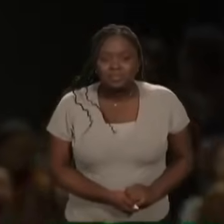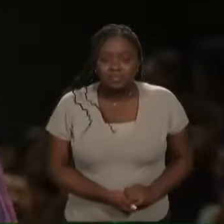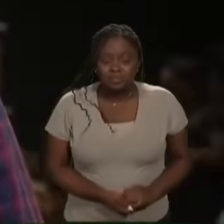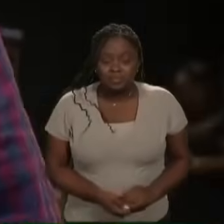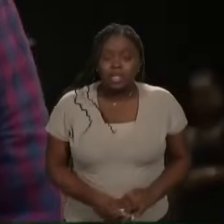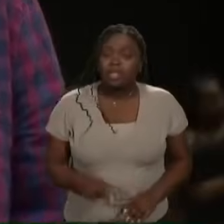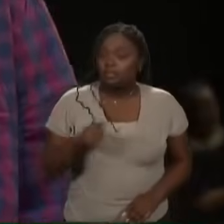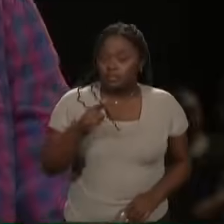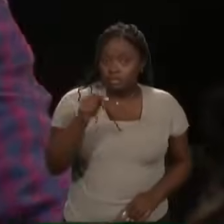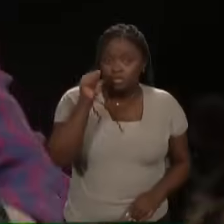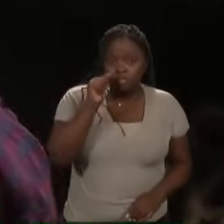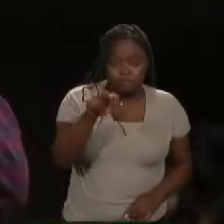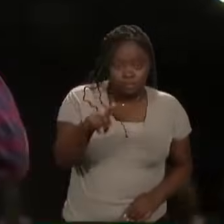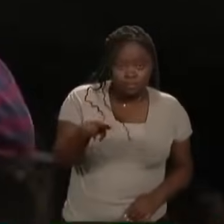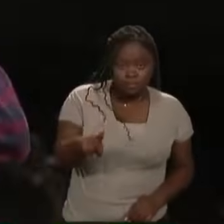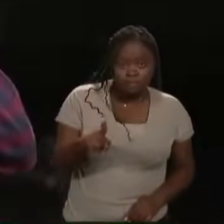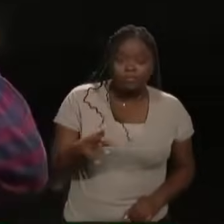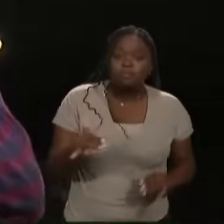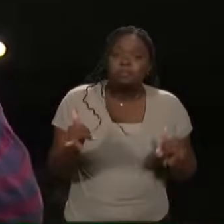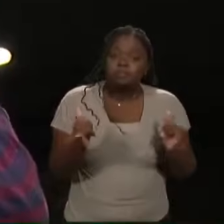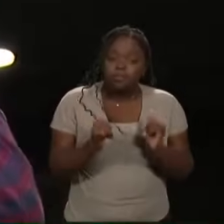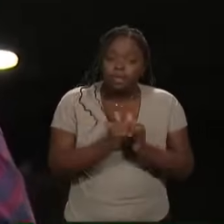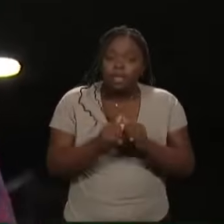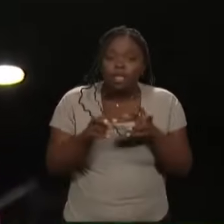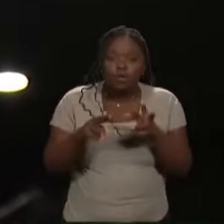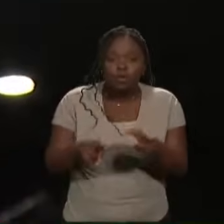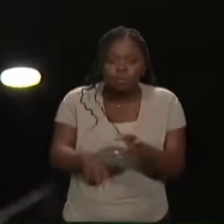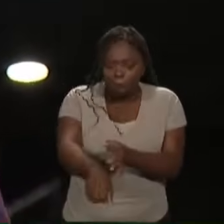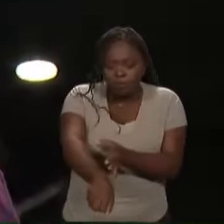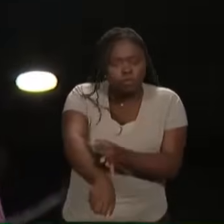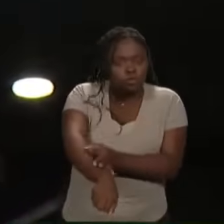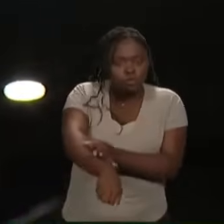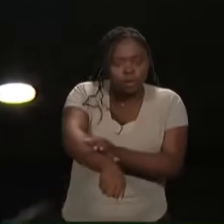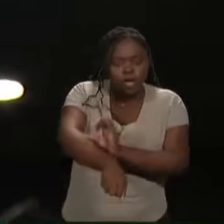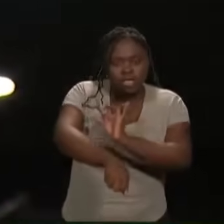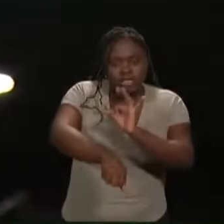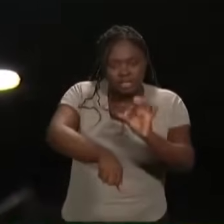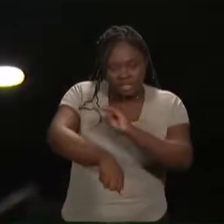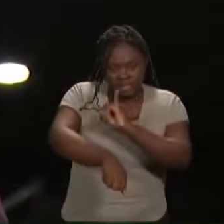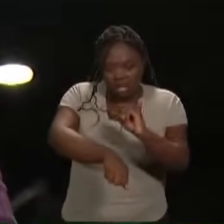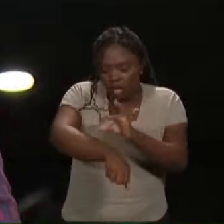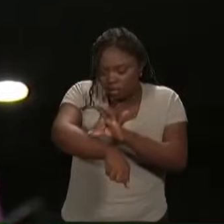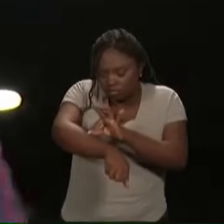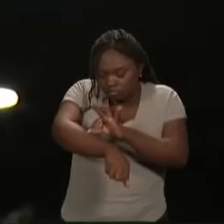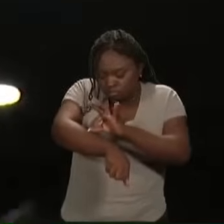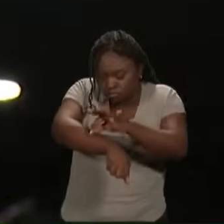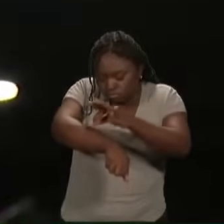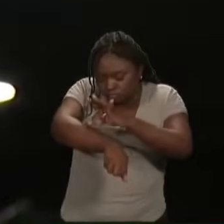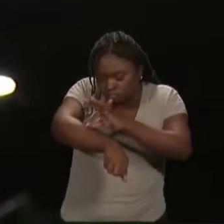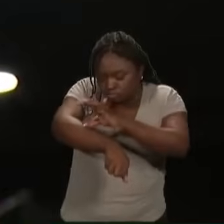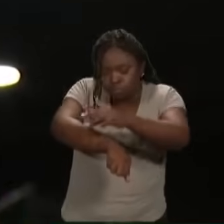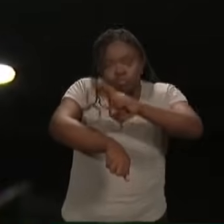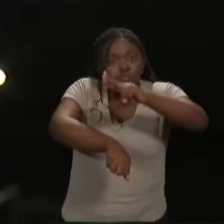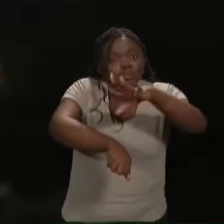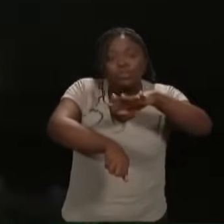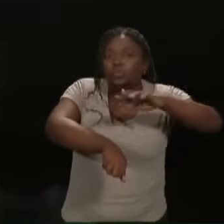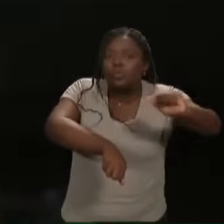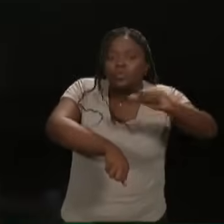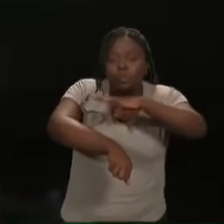Ei, irmã, perdão é igual um machucadinho, que se você ficar tirando a casquinha toda hora, nunca